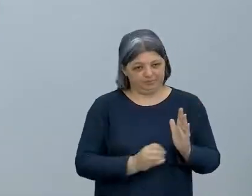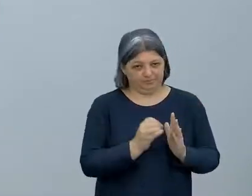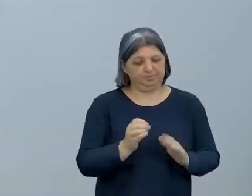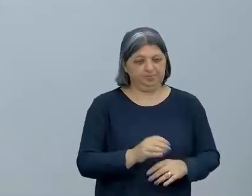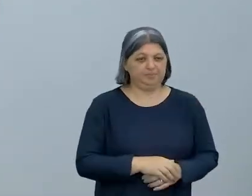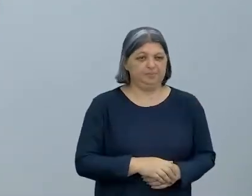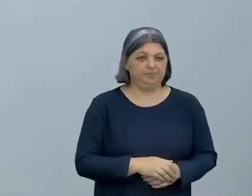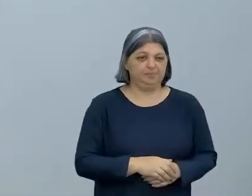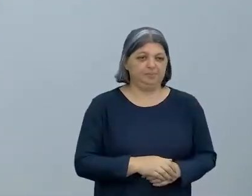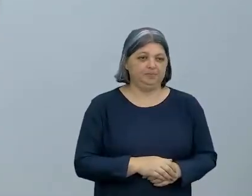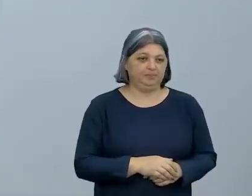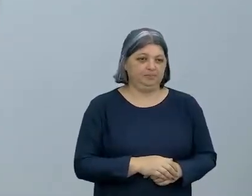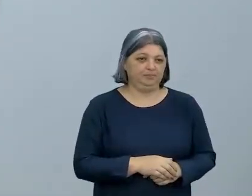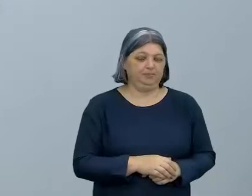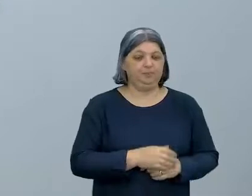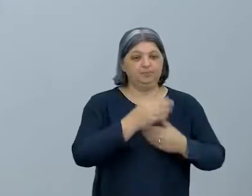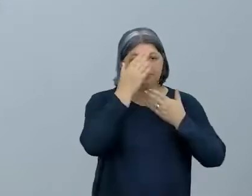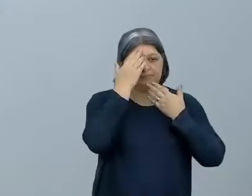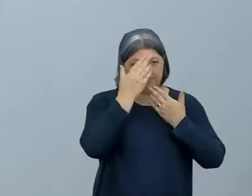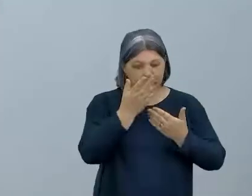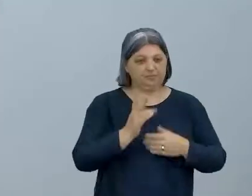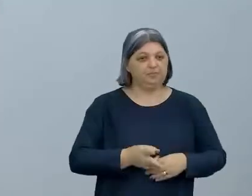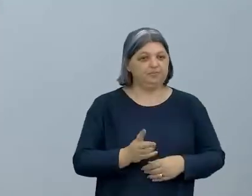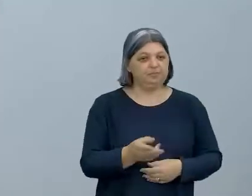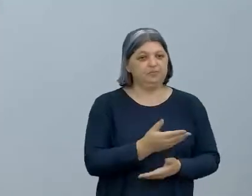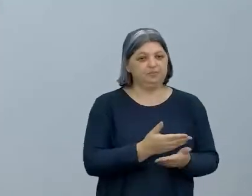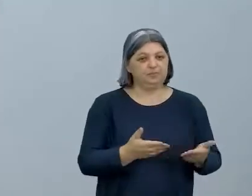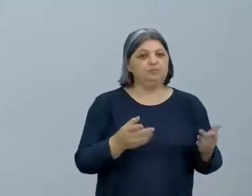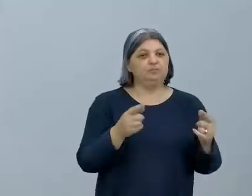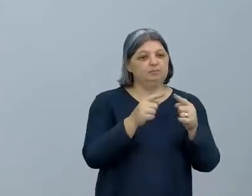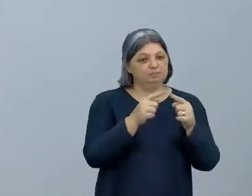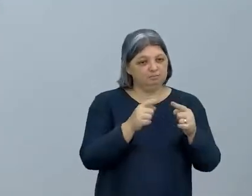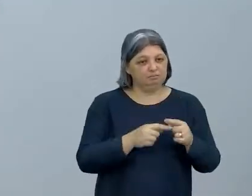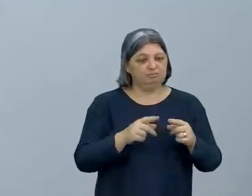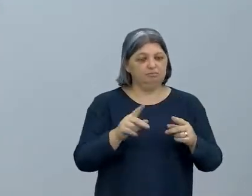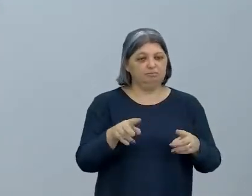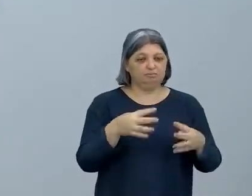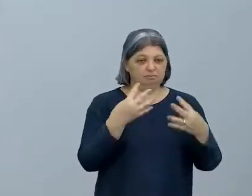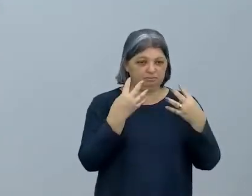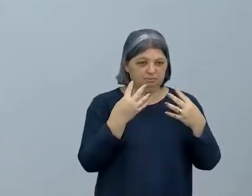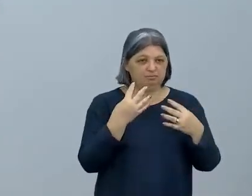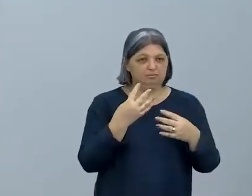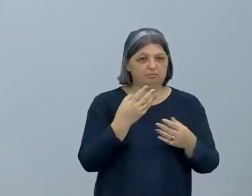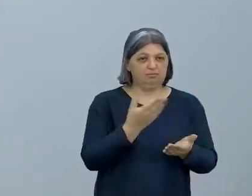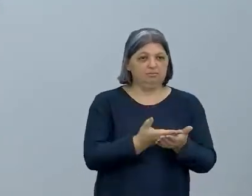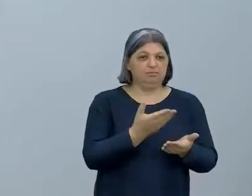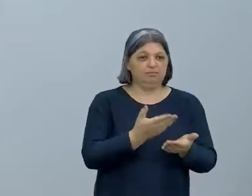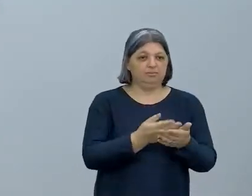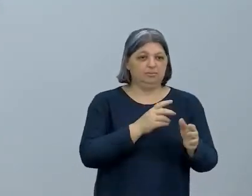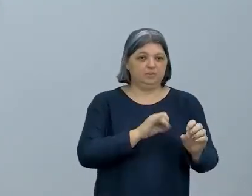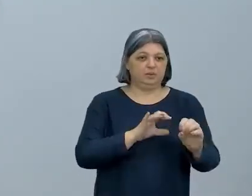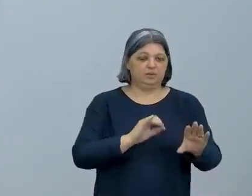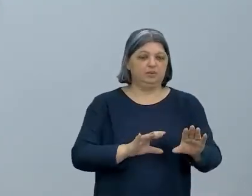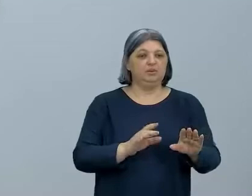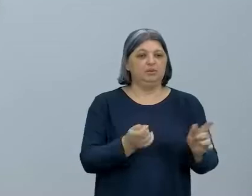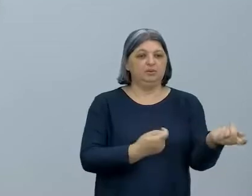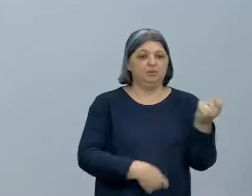momento. Eu queria agradecer sempre aí vocês conectados comigo nessa aula de Educação Financeira em